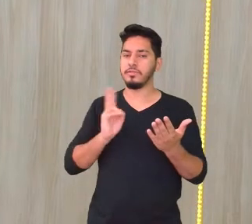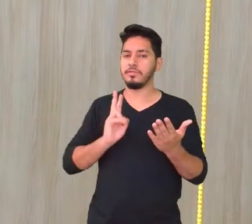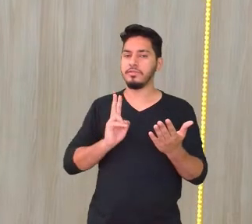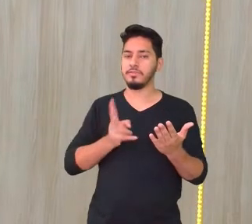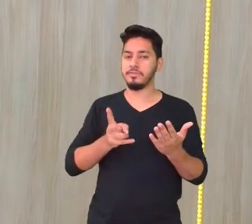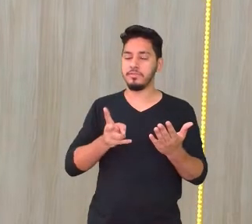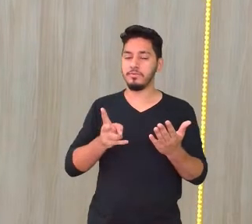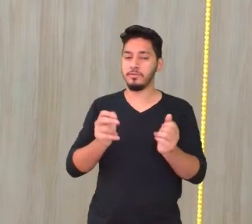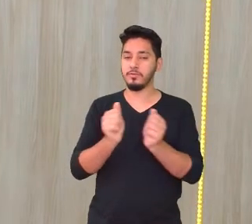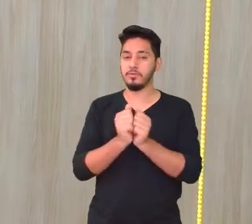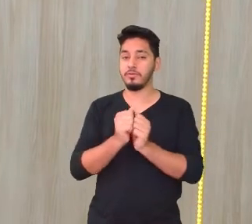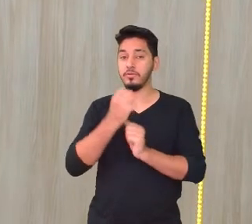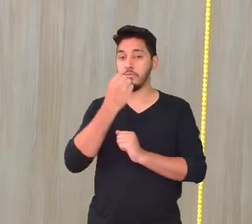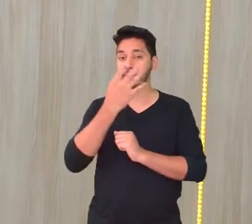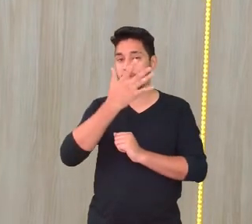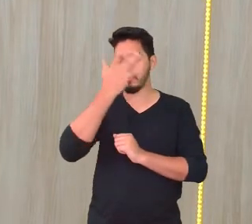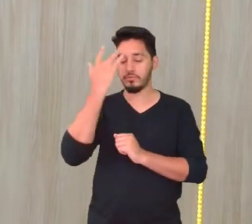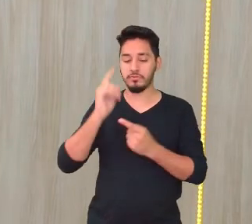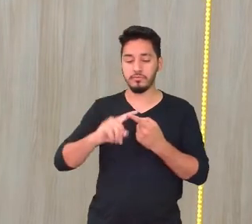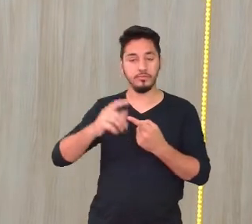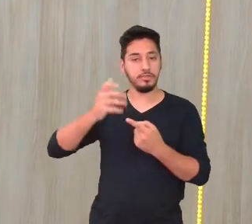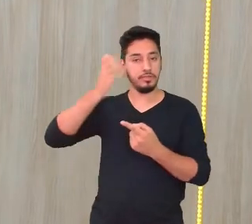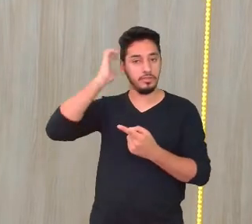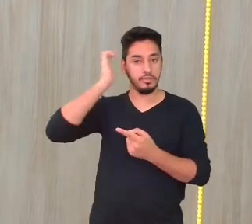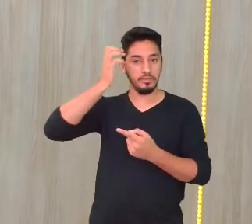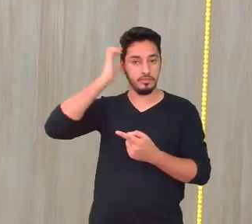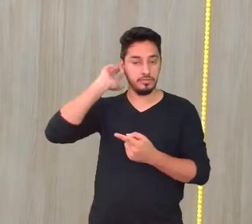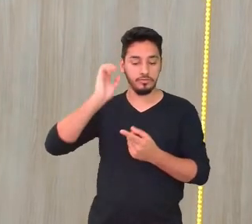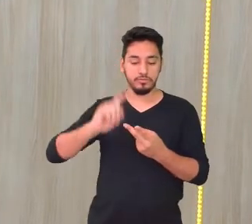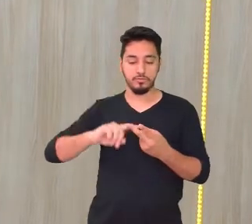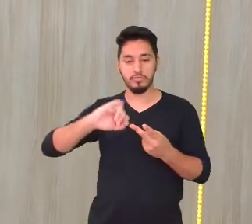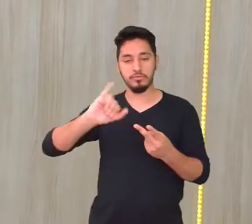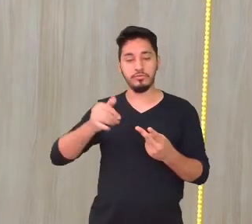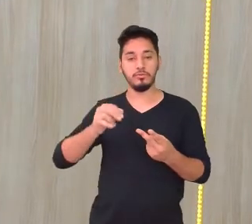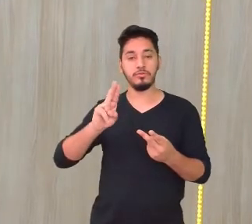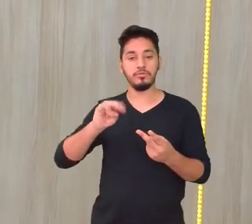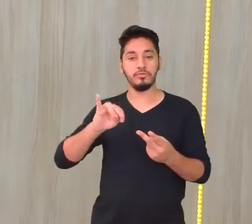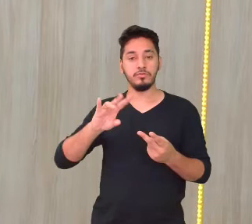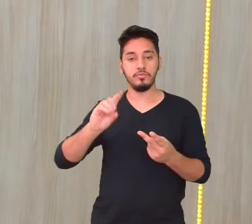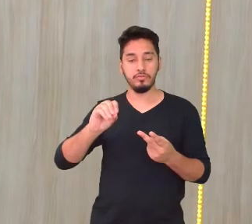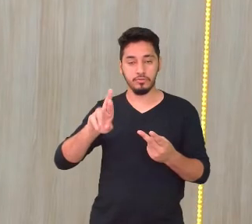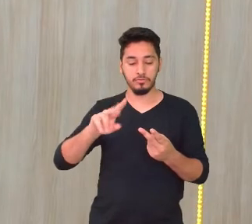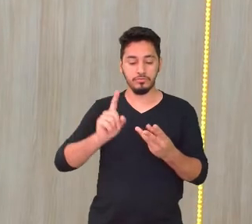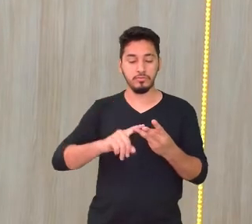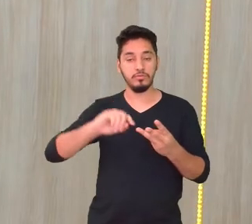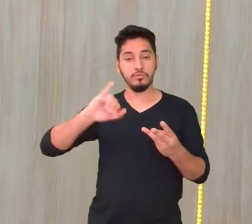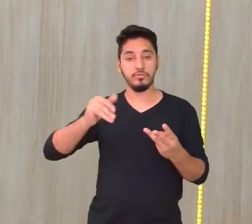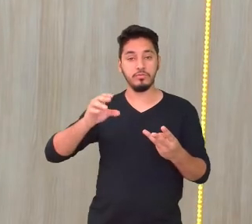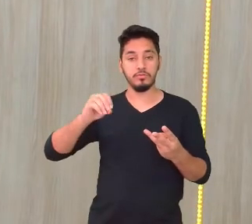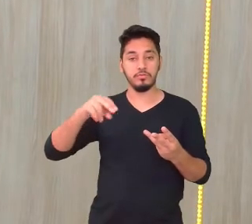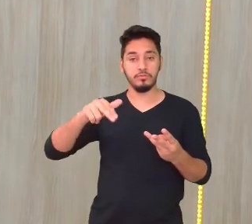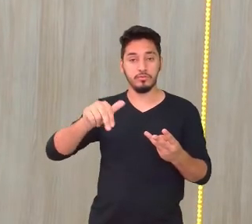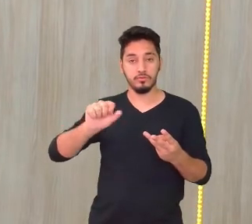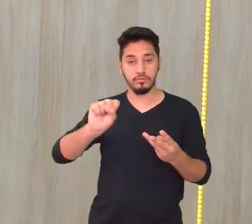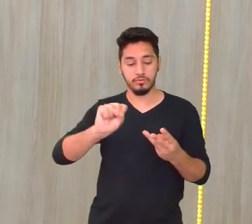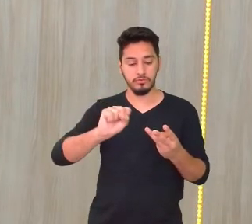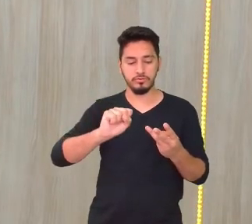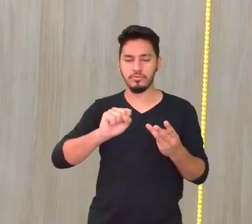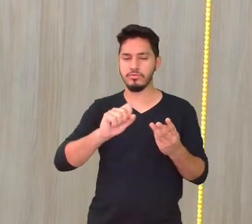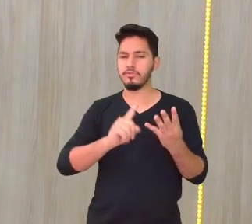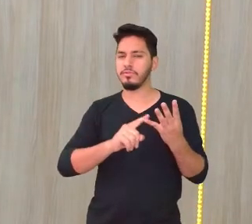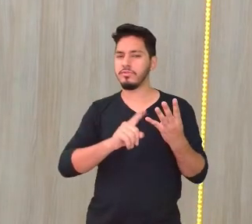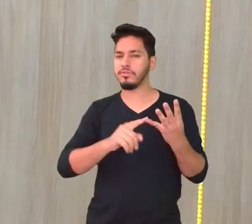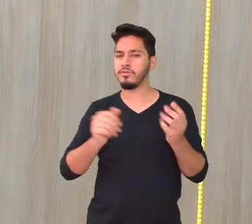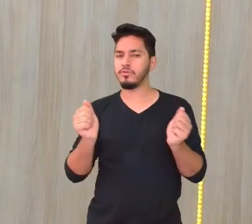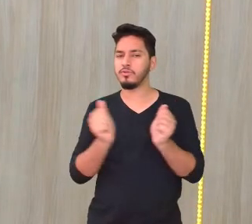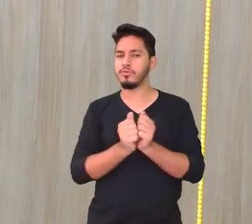bem acompanhado. Já falei do Everton, meu xará Juninho, também temos na produção Jonas. E junto